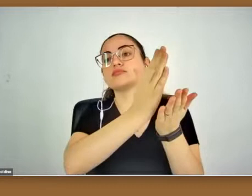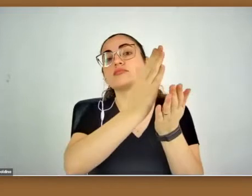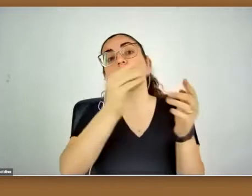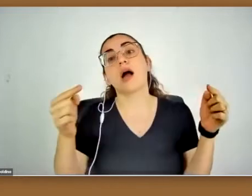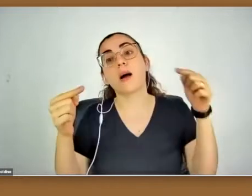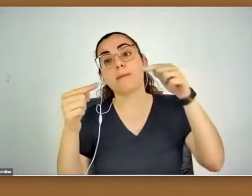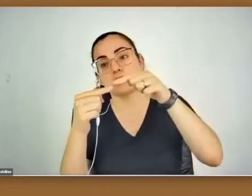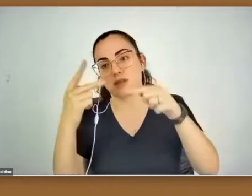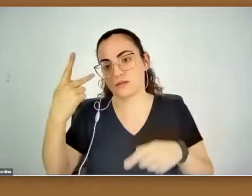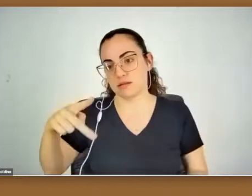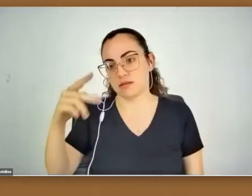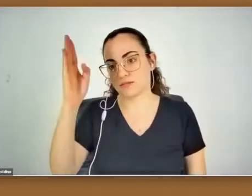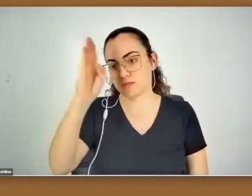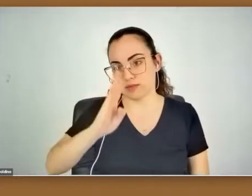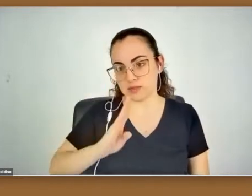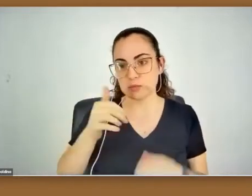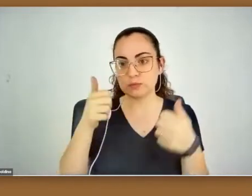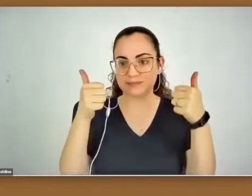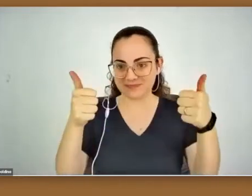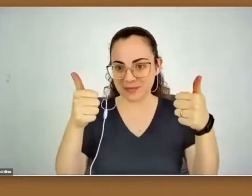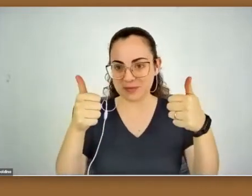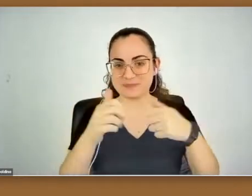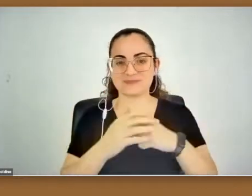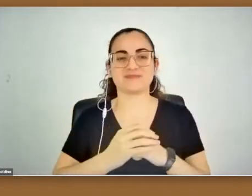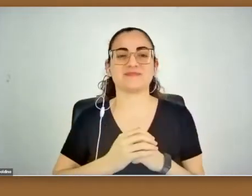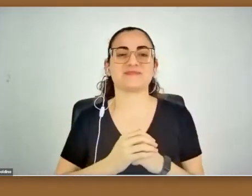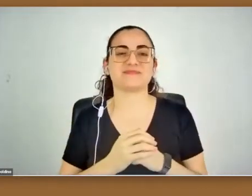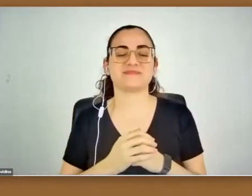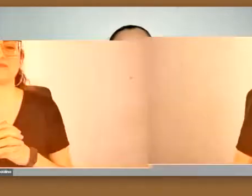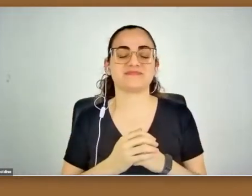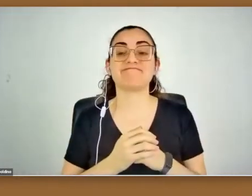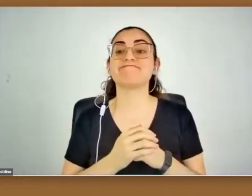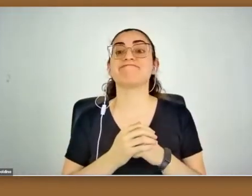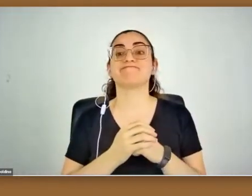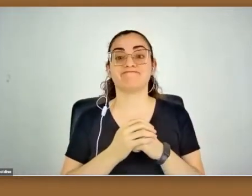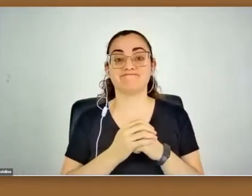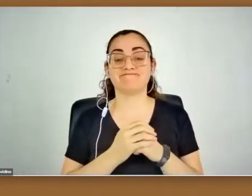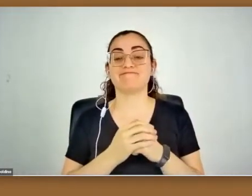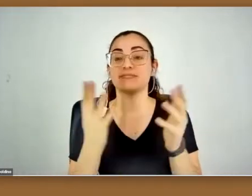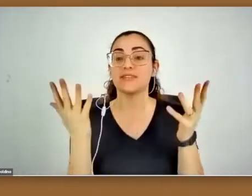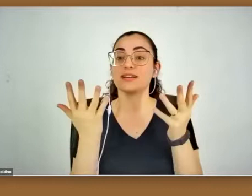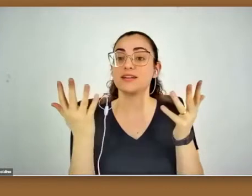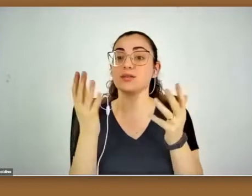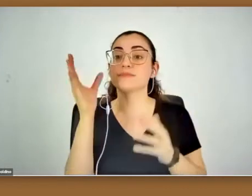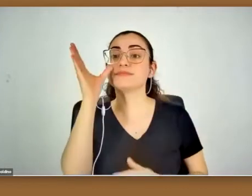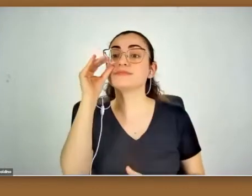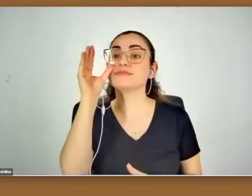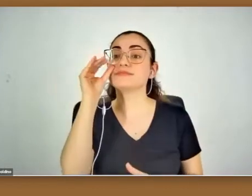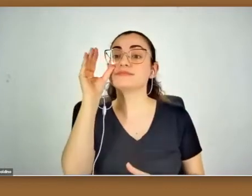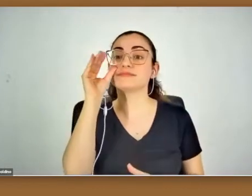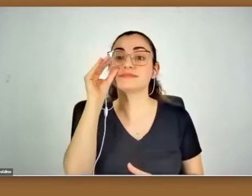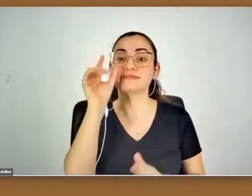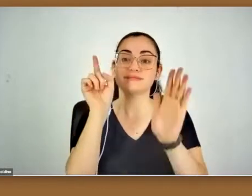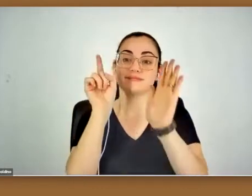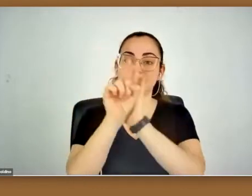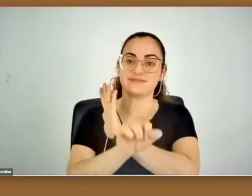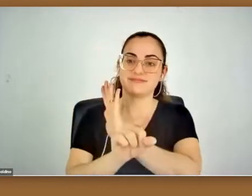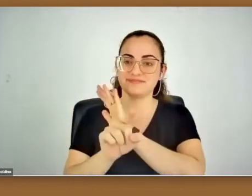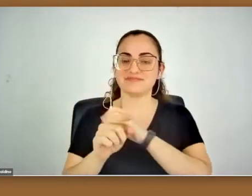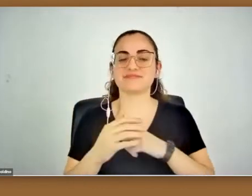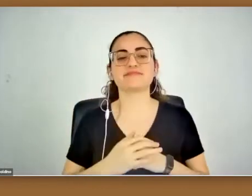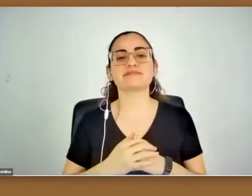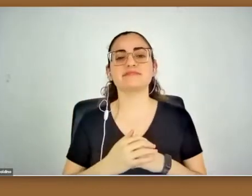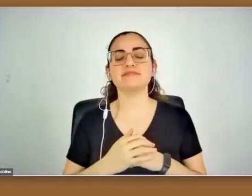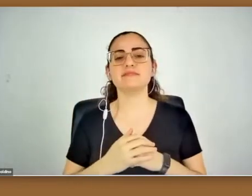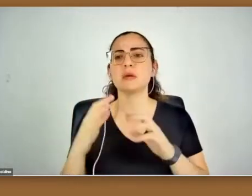aqui do Brasil, ok? E aí, vamos começar por uma curiosidade, né? Qual é o